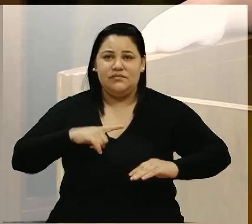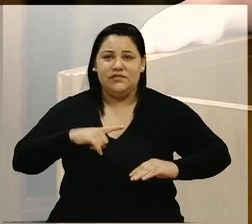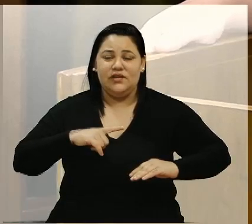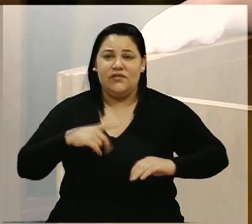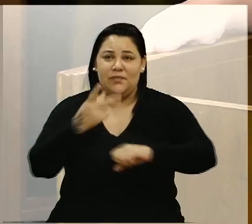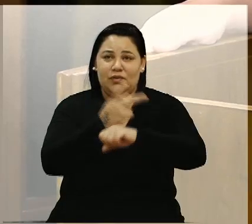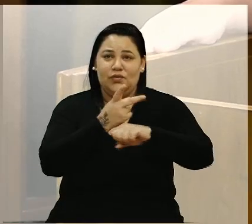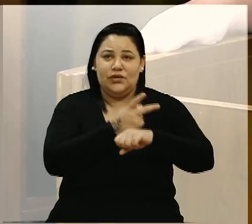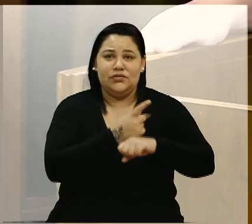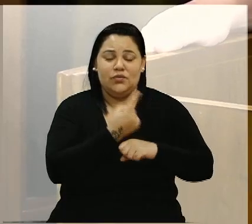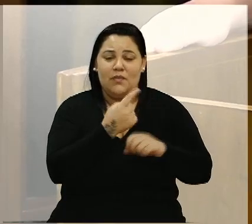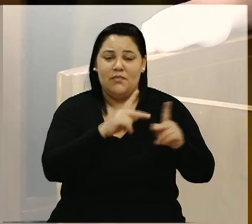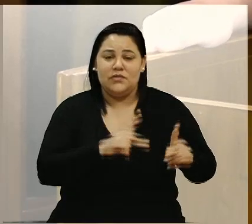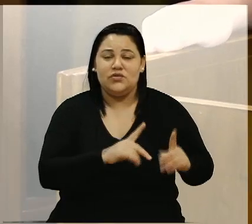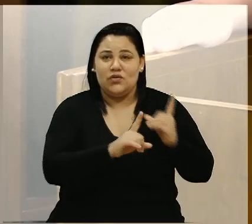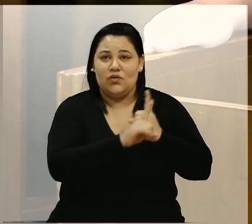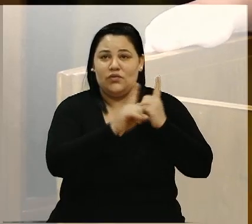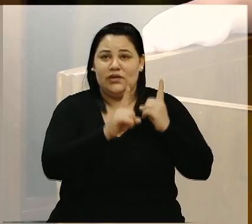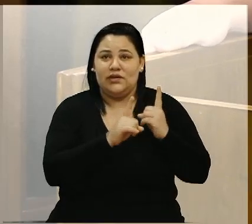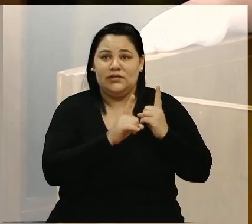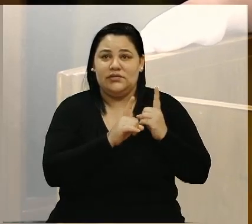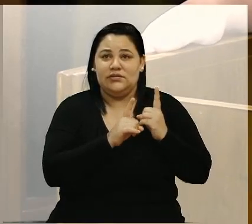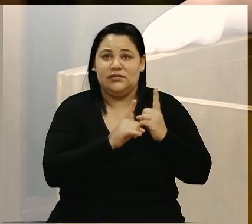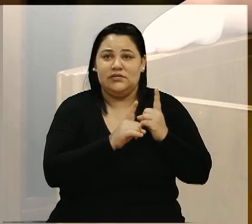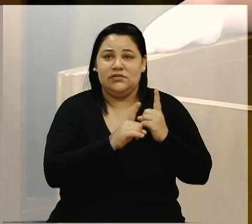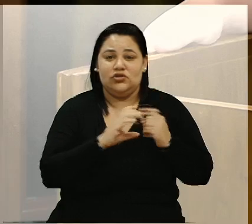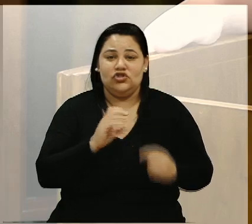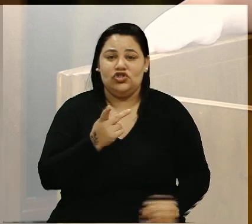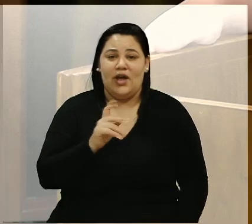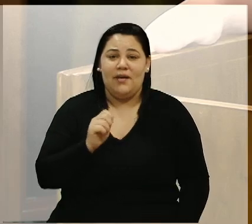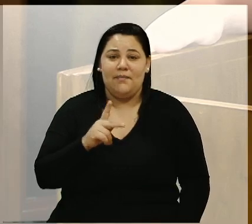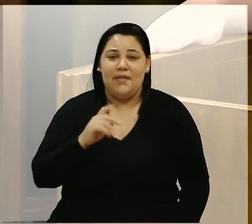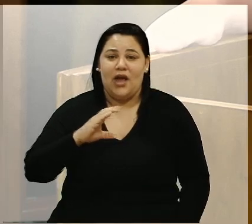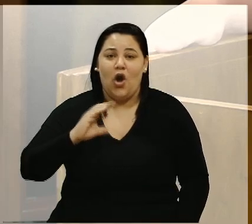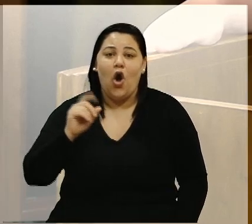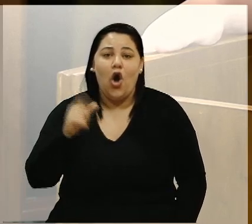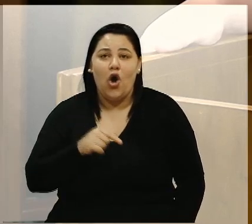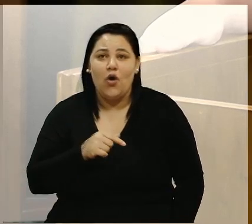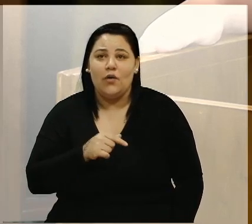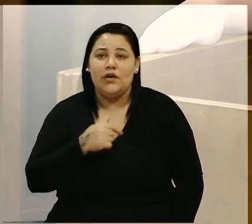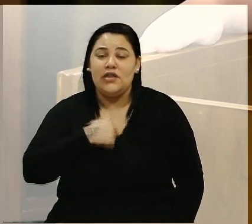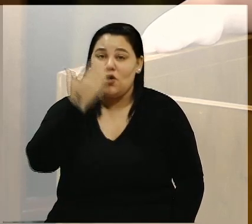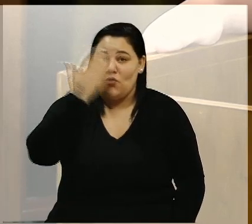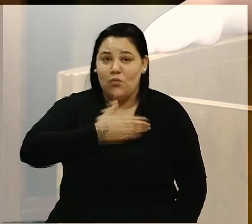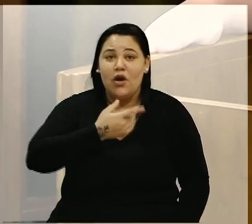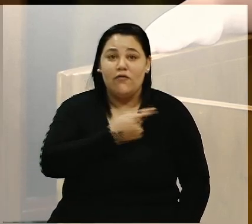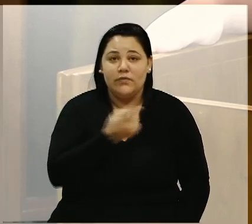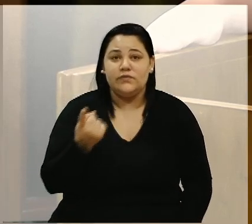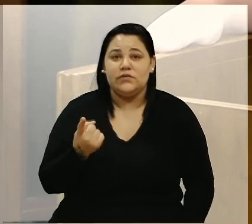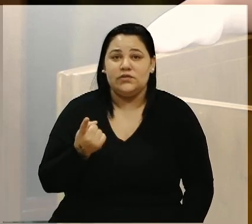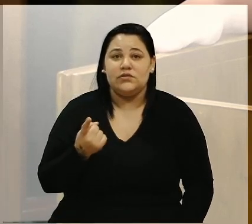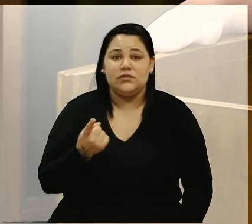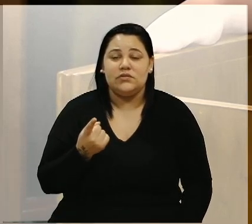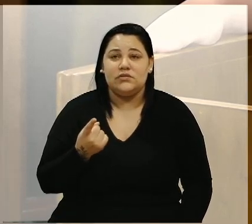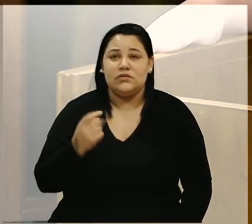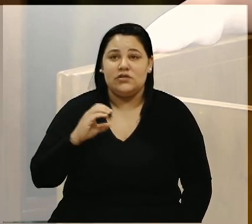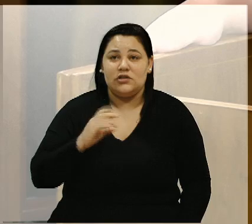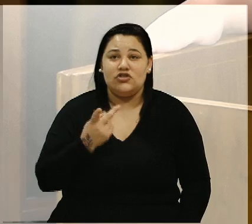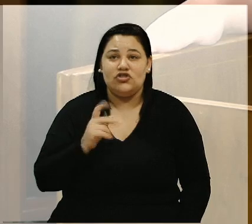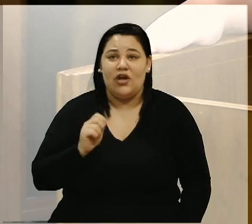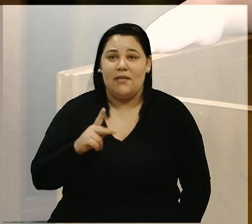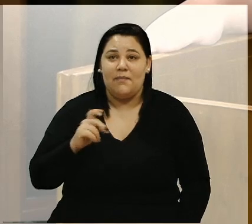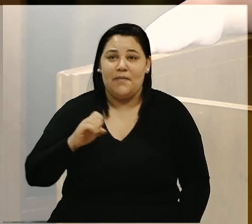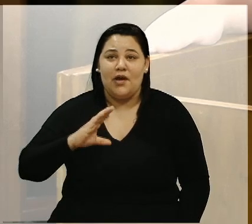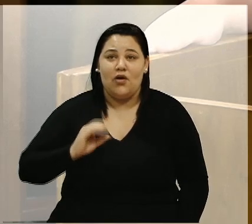uma pessoa que eu queria encontrar em Chapecó. E eu provo para vocês que Chapecó